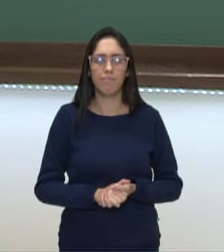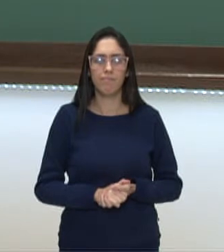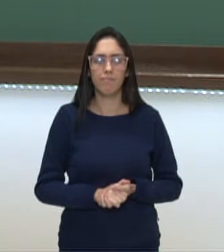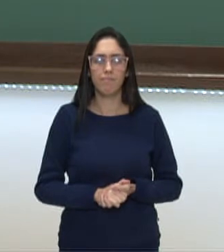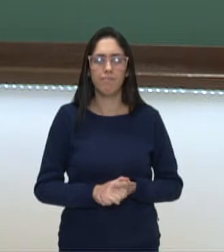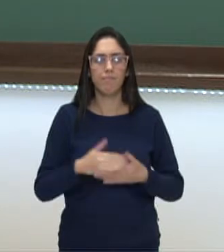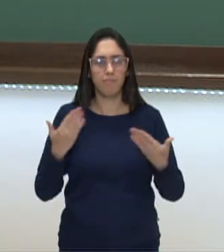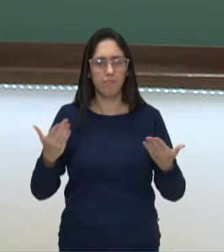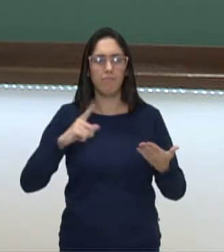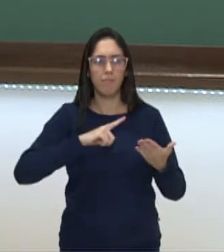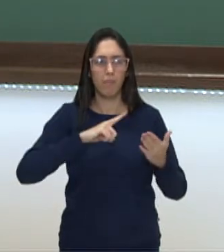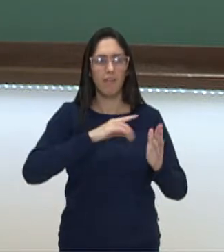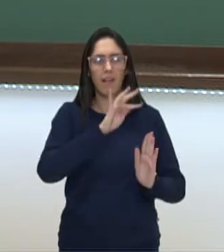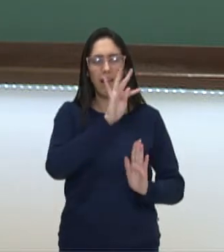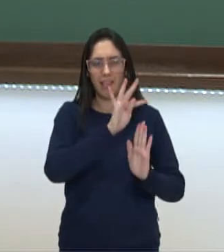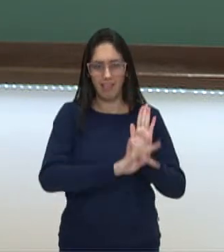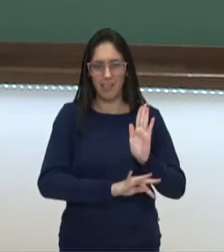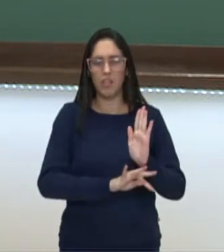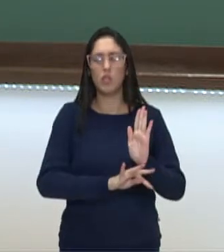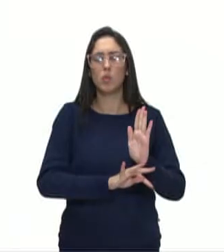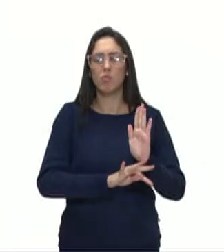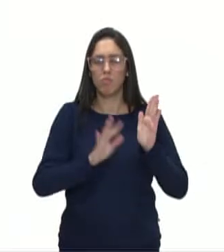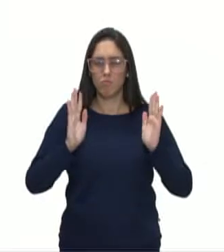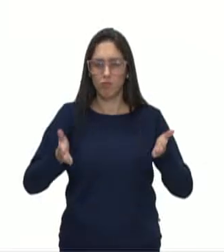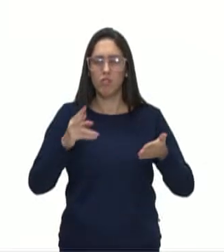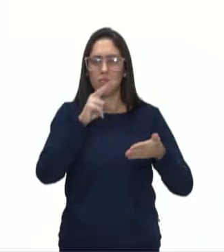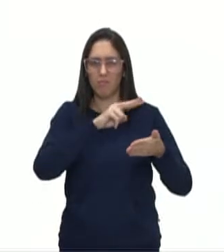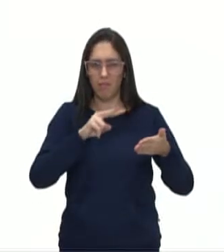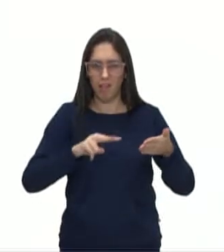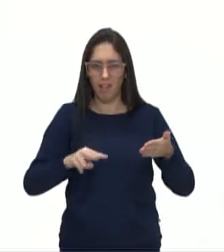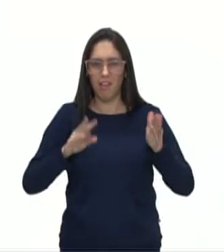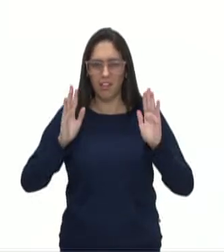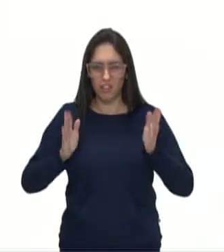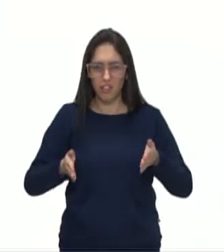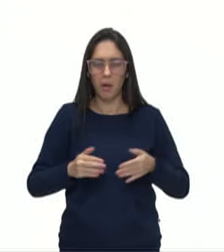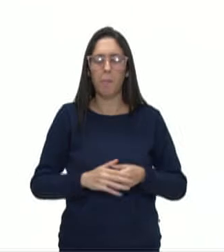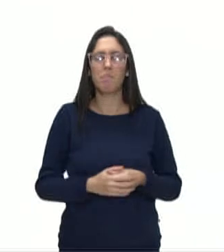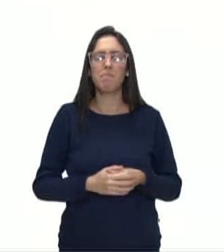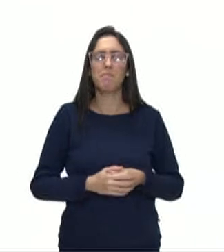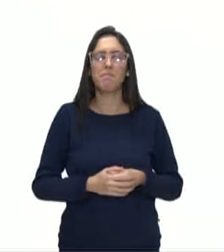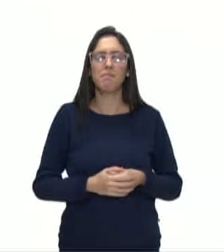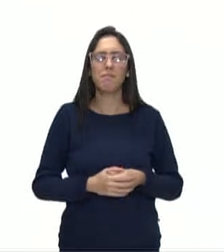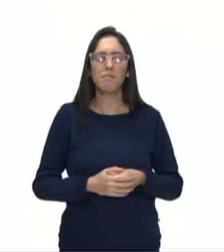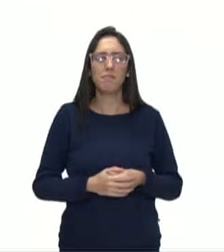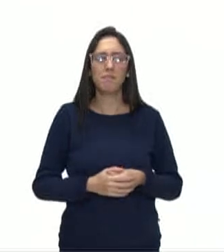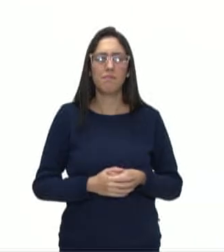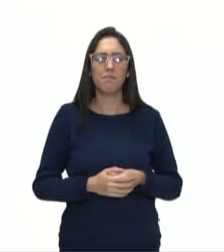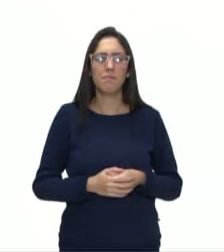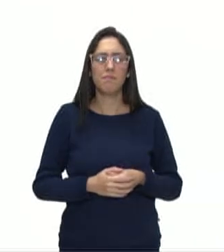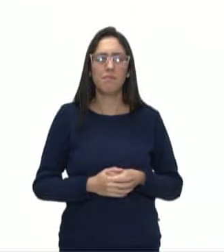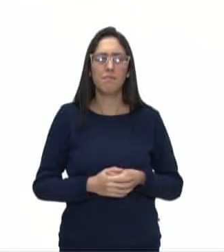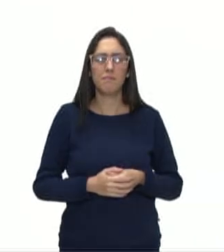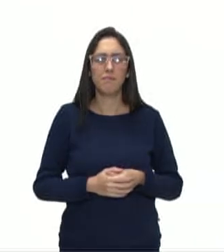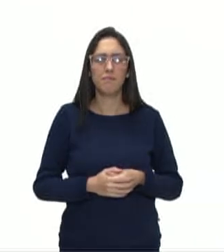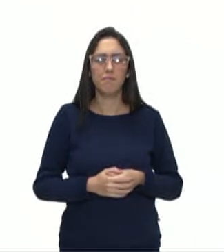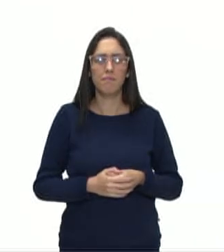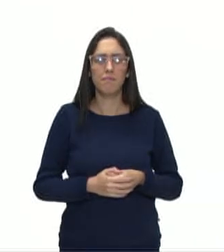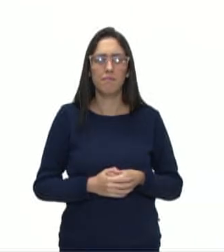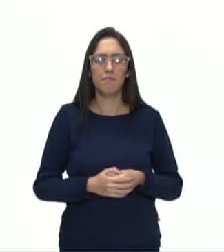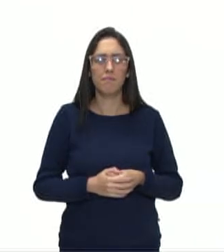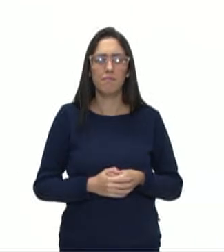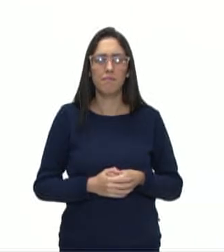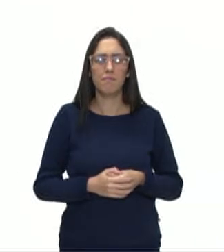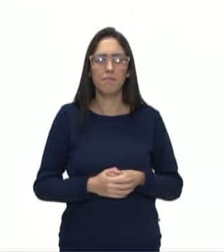Partindo então do texto, tá? Los síndromes dos Consero, de la ciberadicción a la vibración